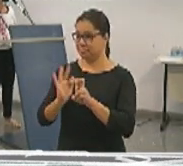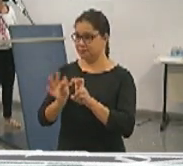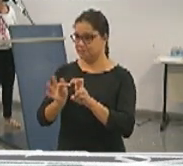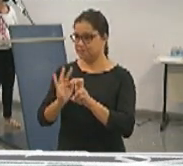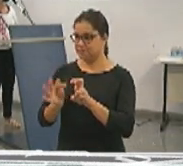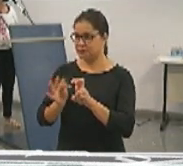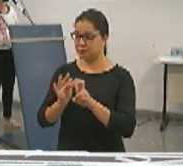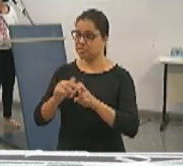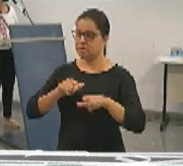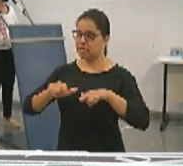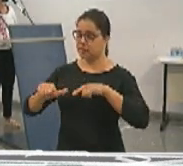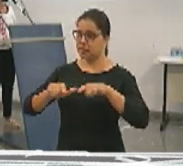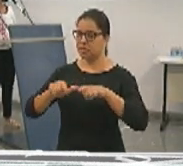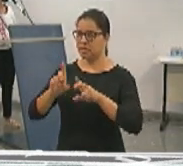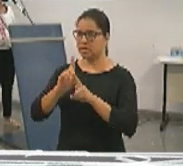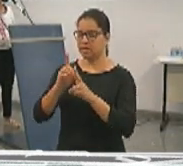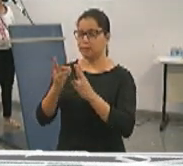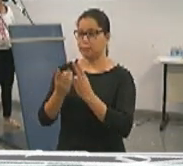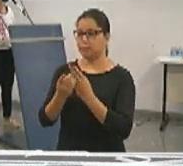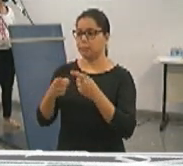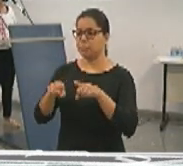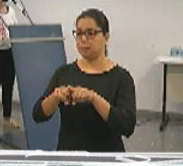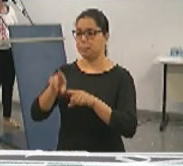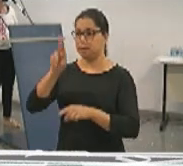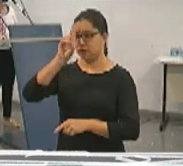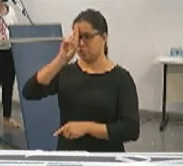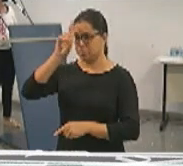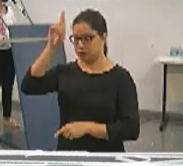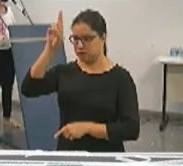e, atualmente, sou a diretora no exercício